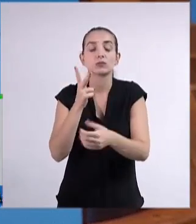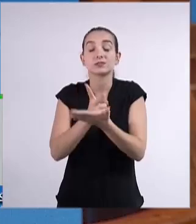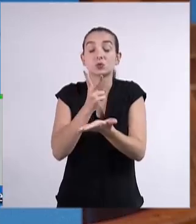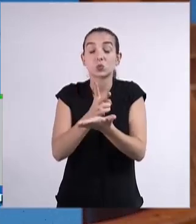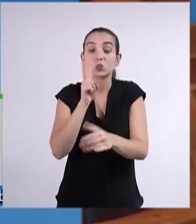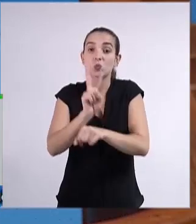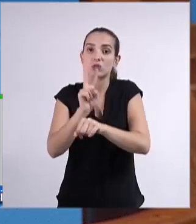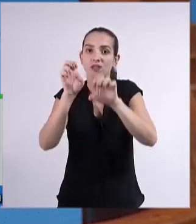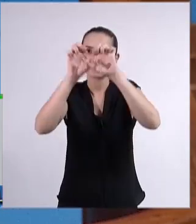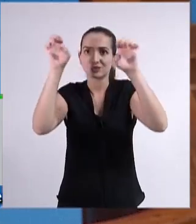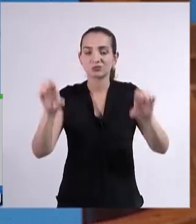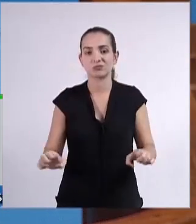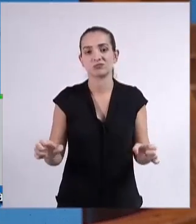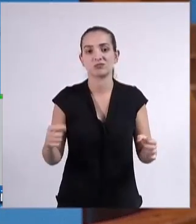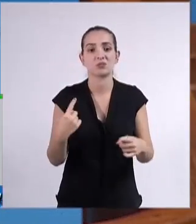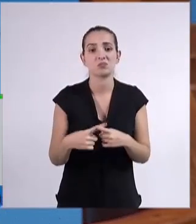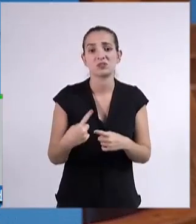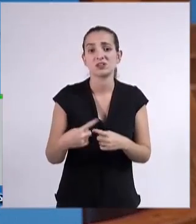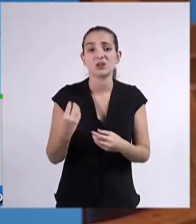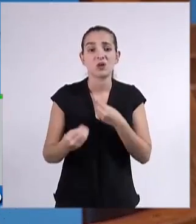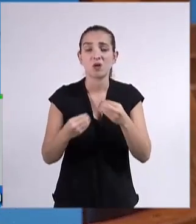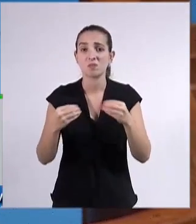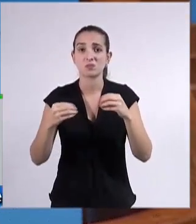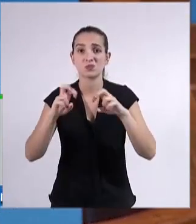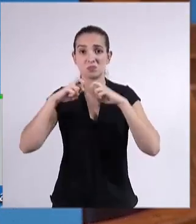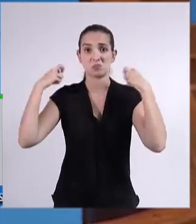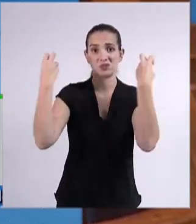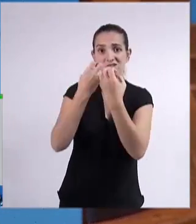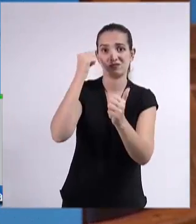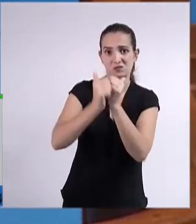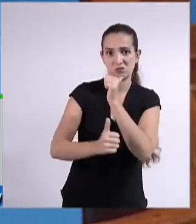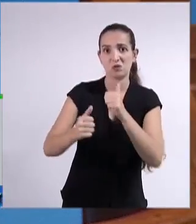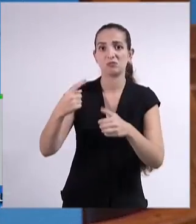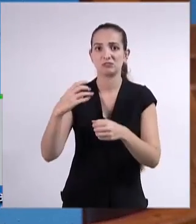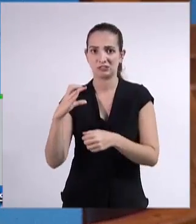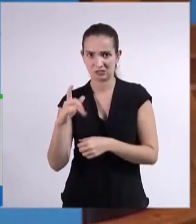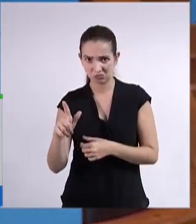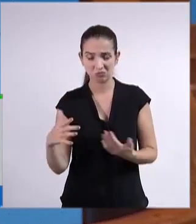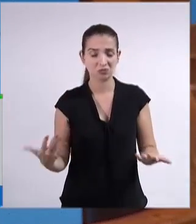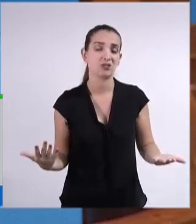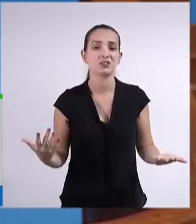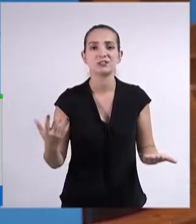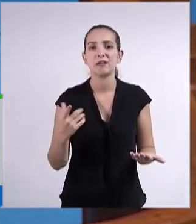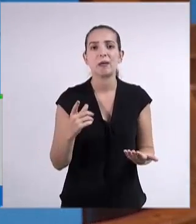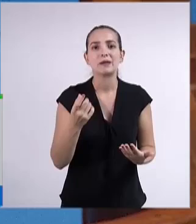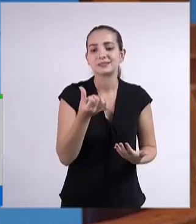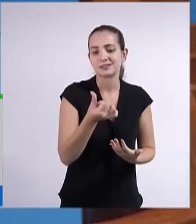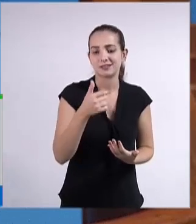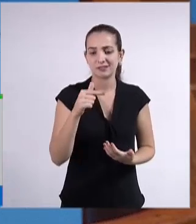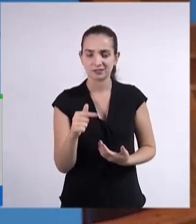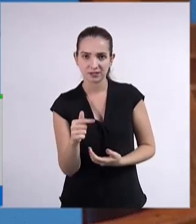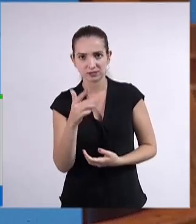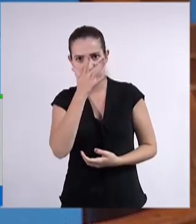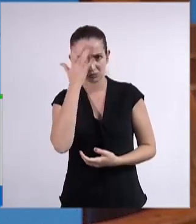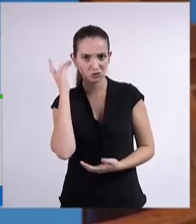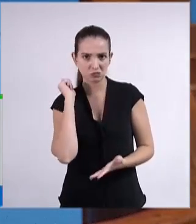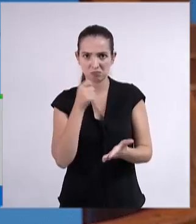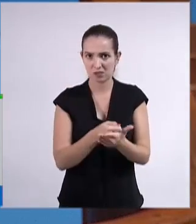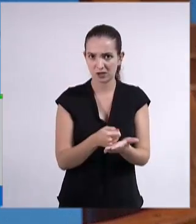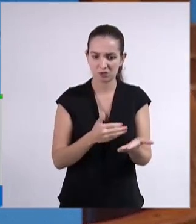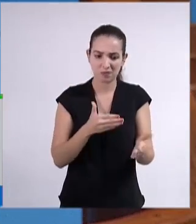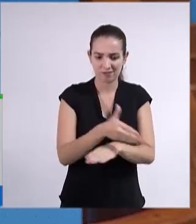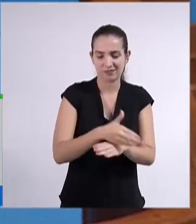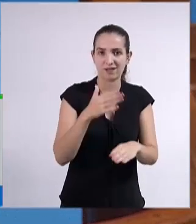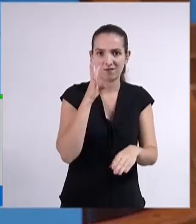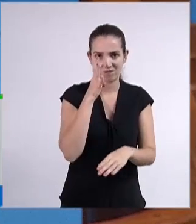Morenão, 177 pagantes. Isso dá R$ 3.500. Aí tem as taxas, tem arbitragem, manutenção. Então, assim, ali